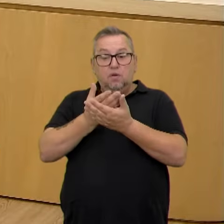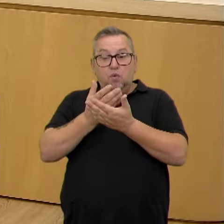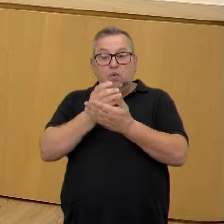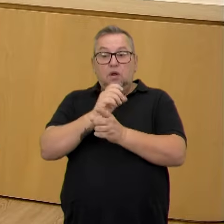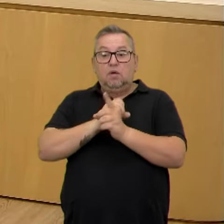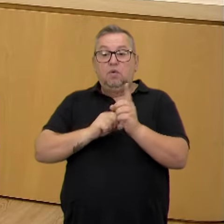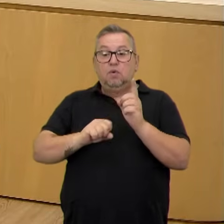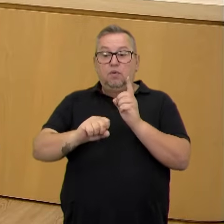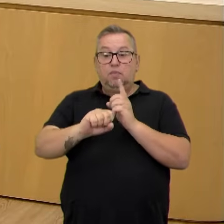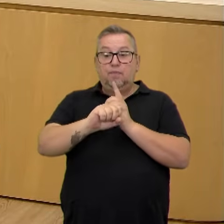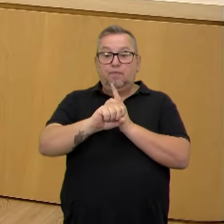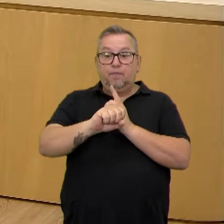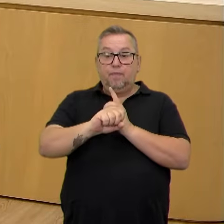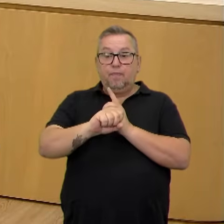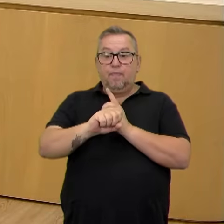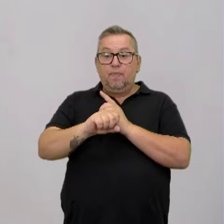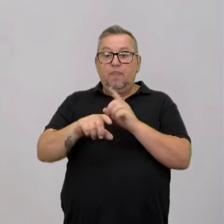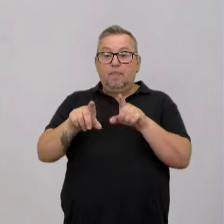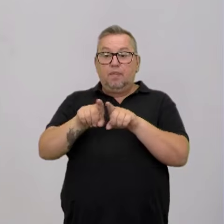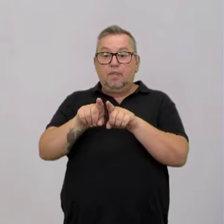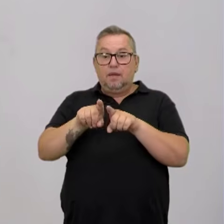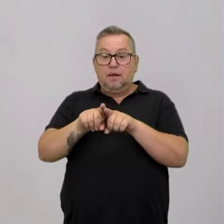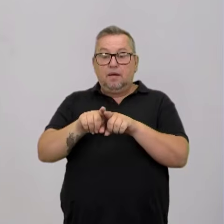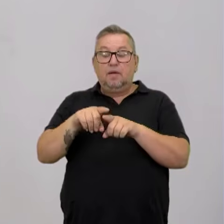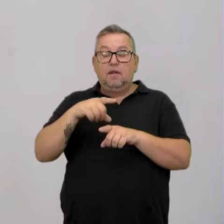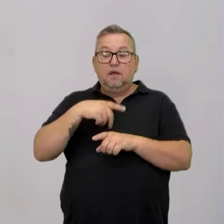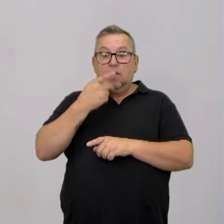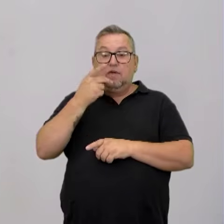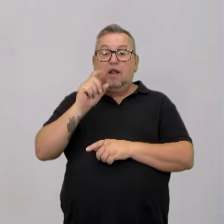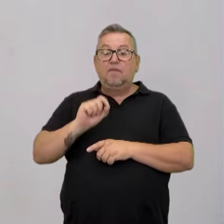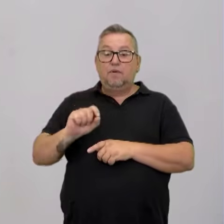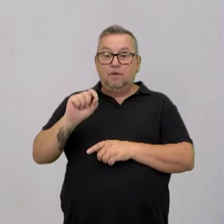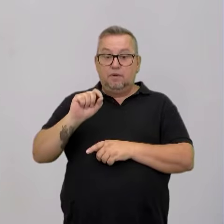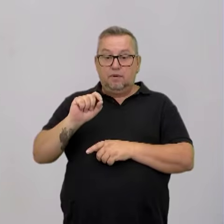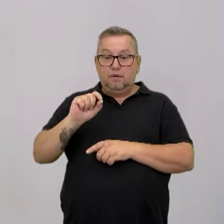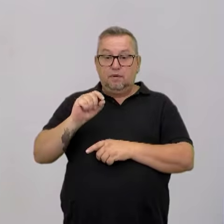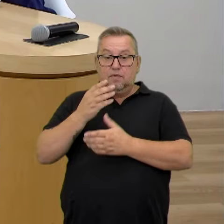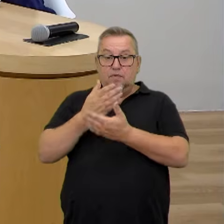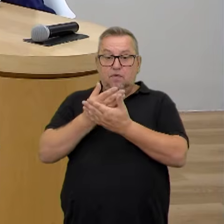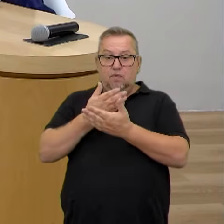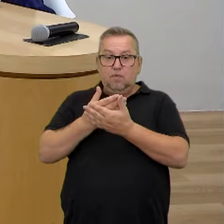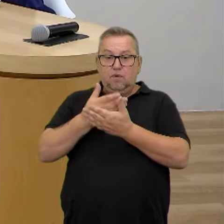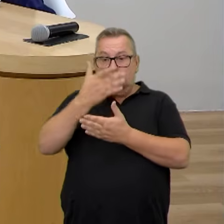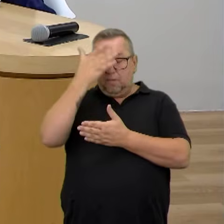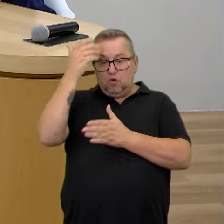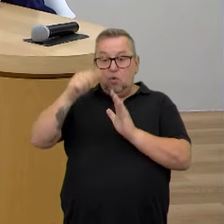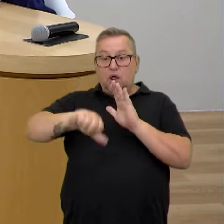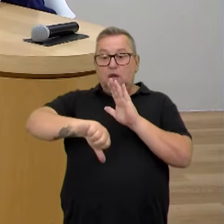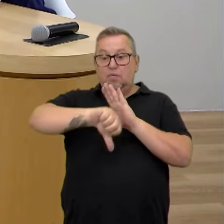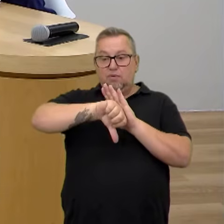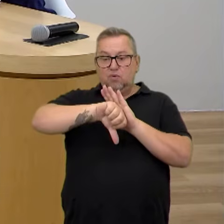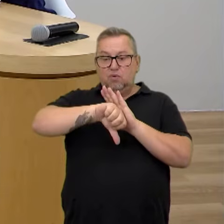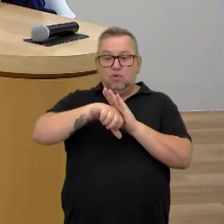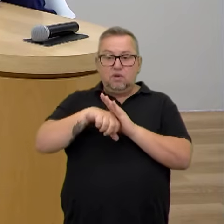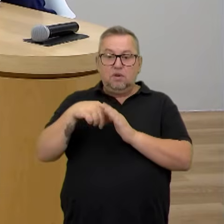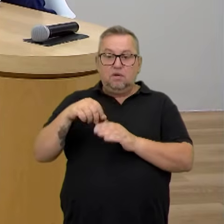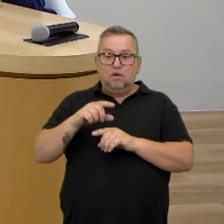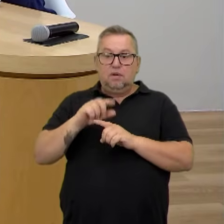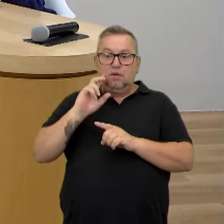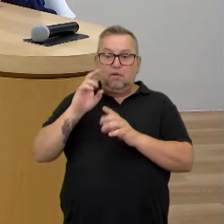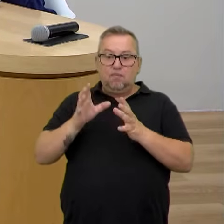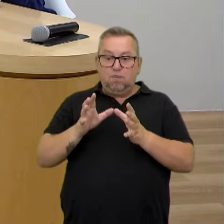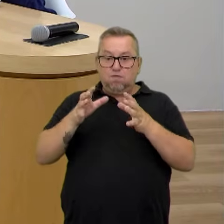de Cesare Lombroso, né, ele era um italiano, ele dizia assim, ele fez um estudo do criminoso nato. Então, ele media